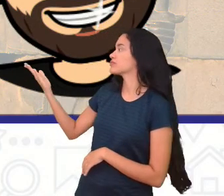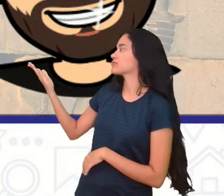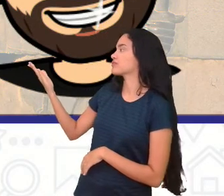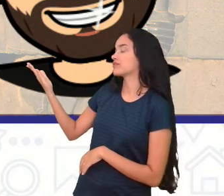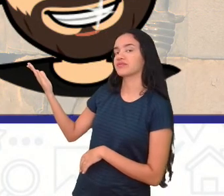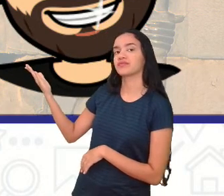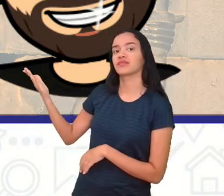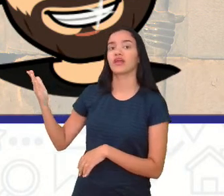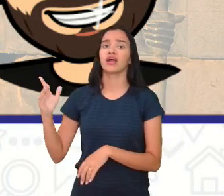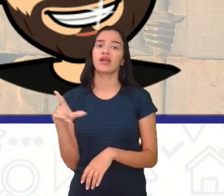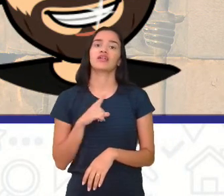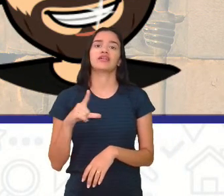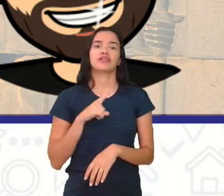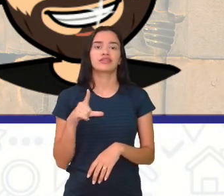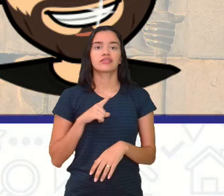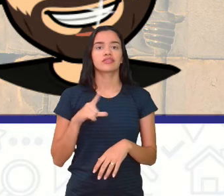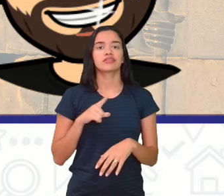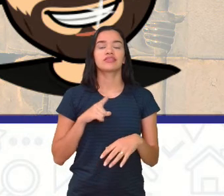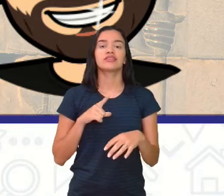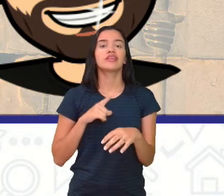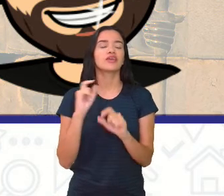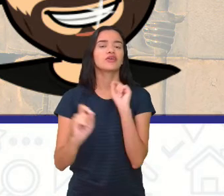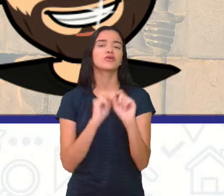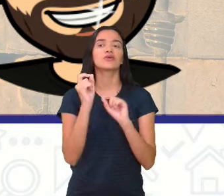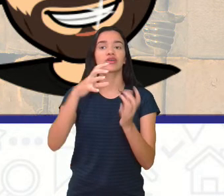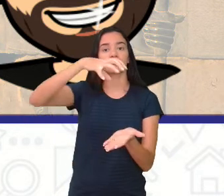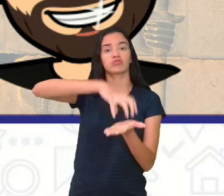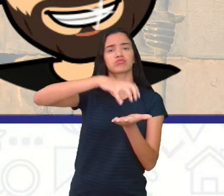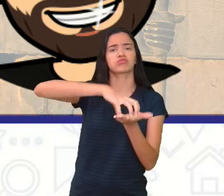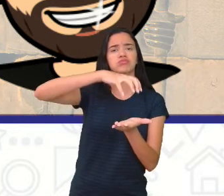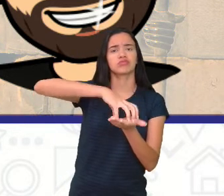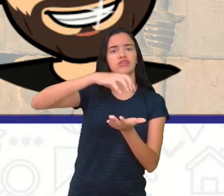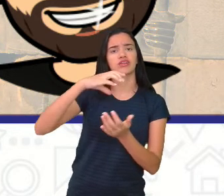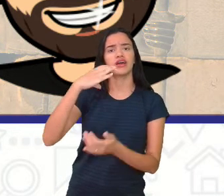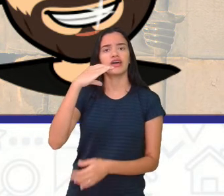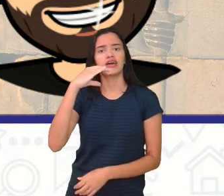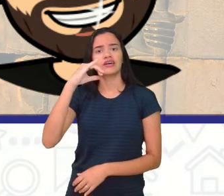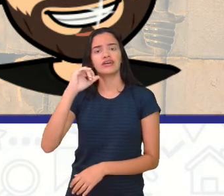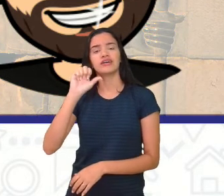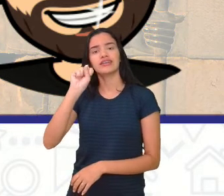tem o centro de uma sinagoga, né? Uma